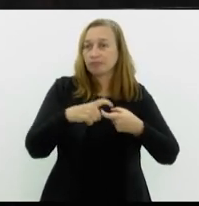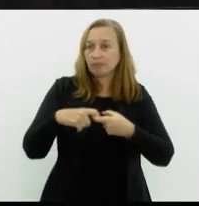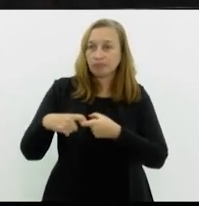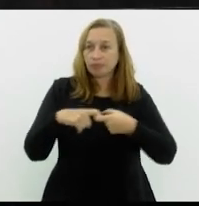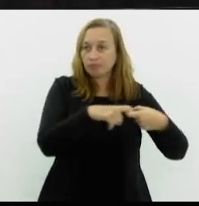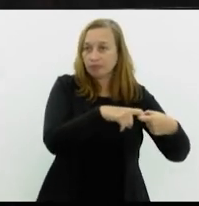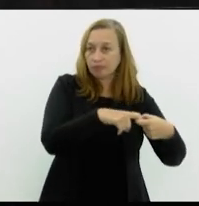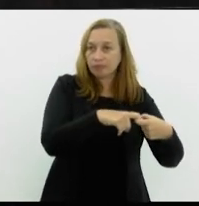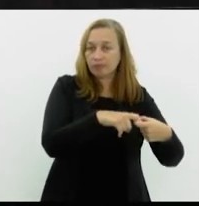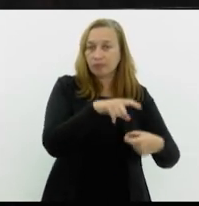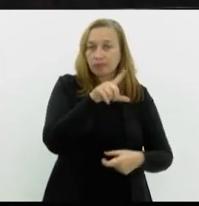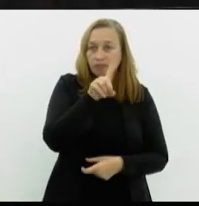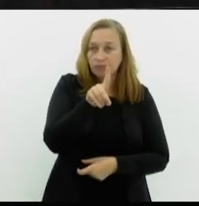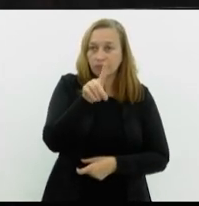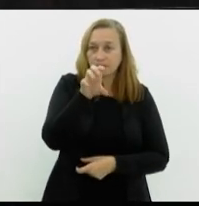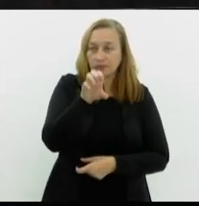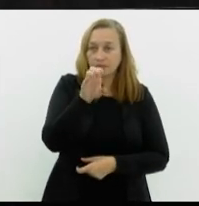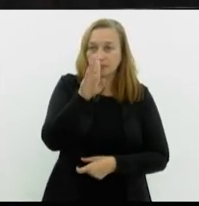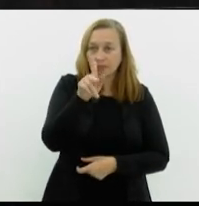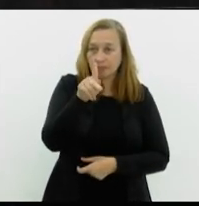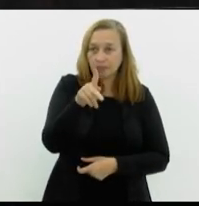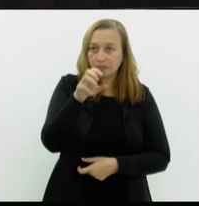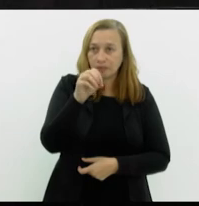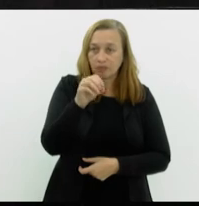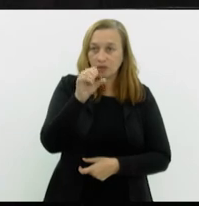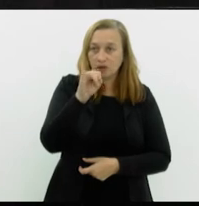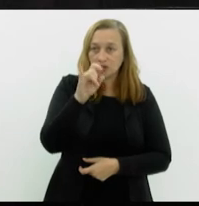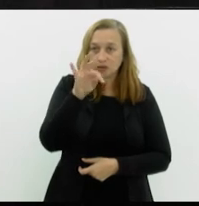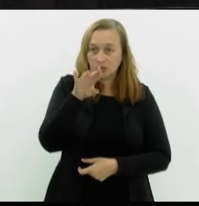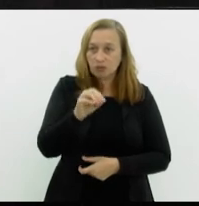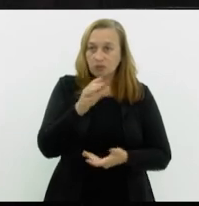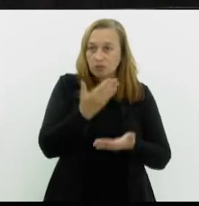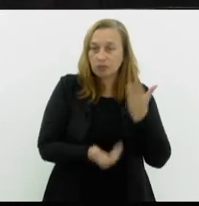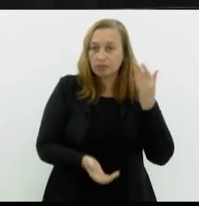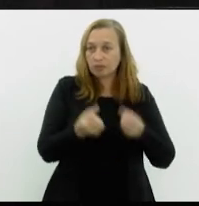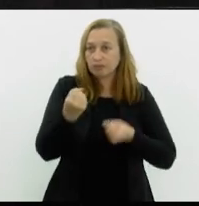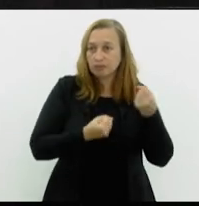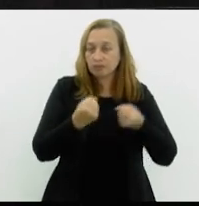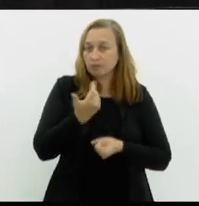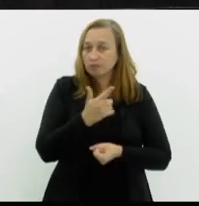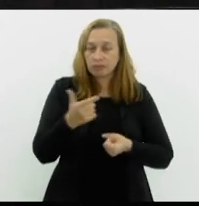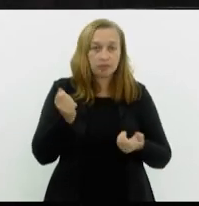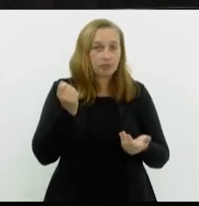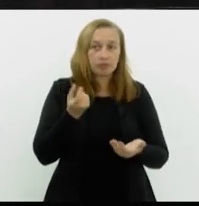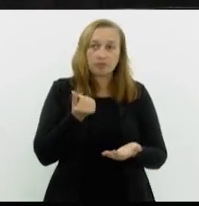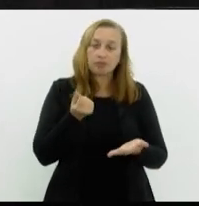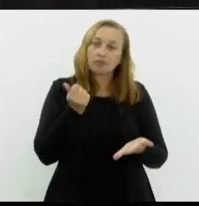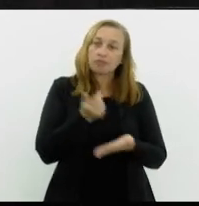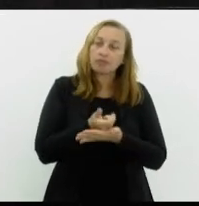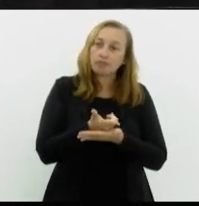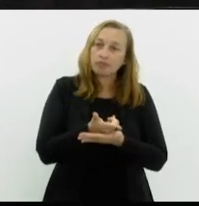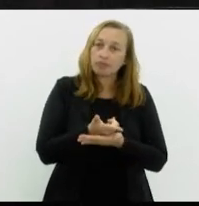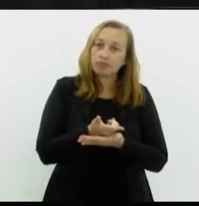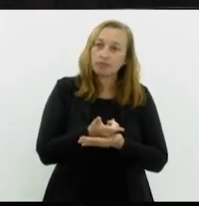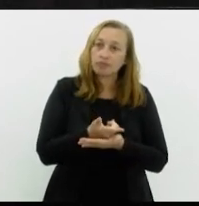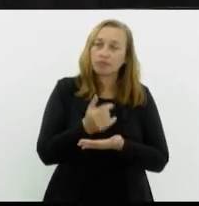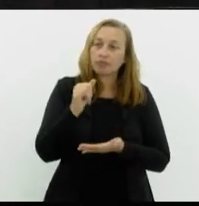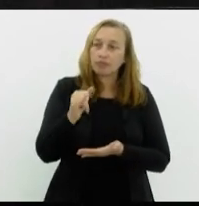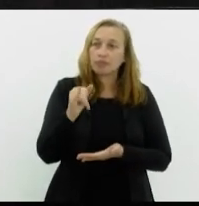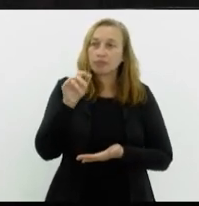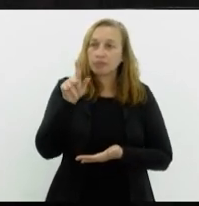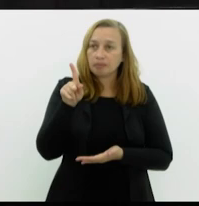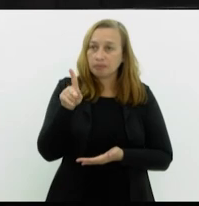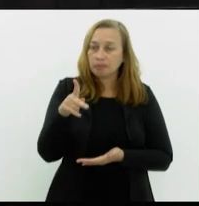para o depósito. E no depósito perde o carro, porque não tem dinheiro para pagar o IPVA, a multa, muito menos o